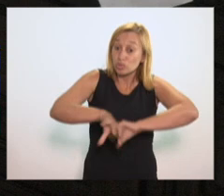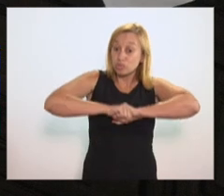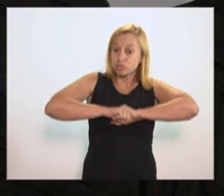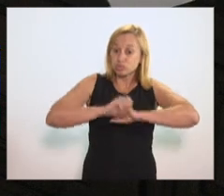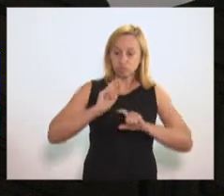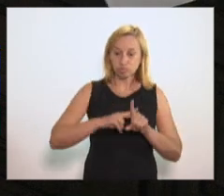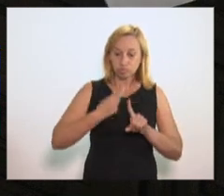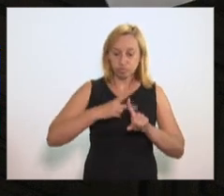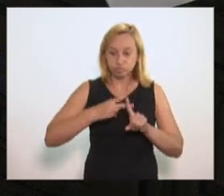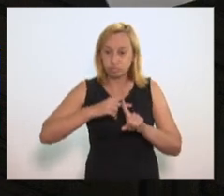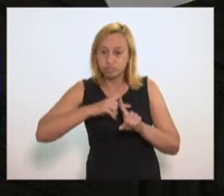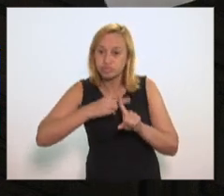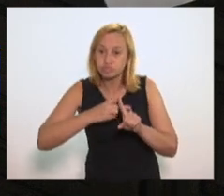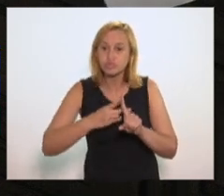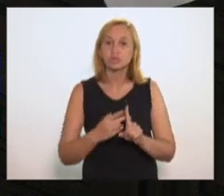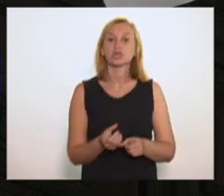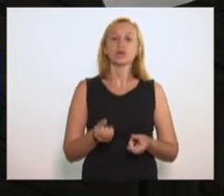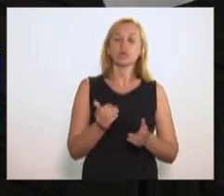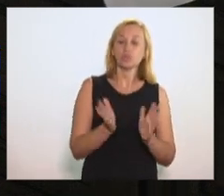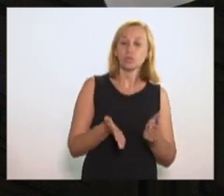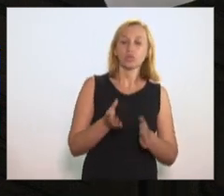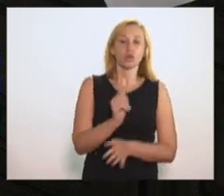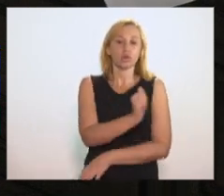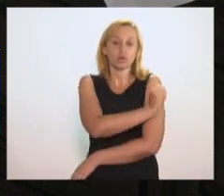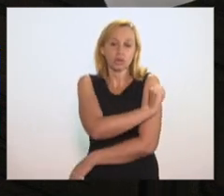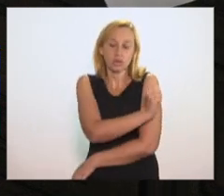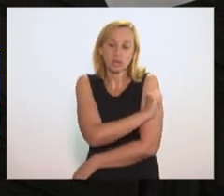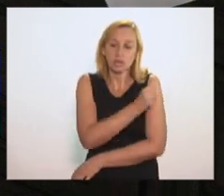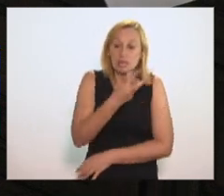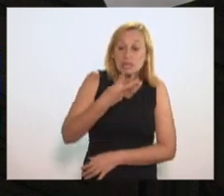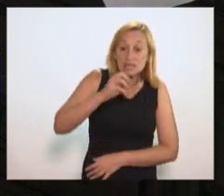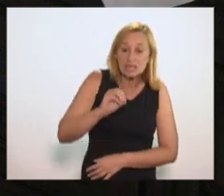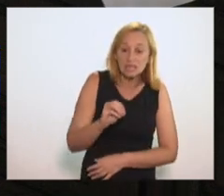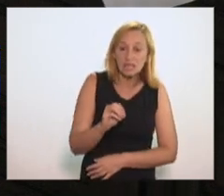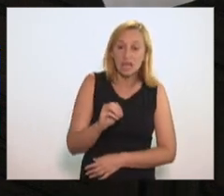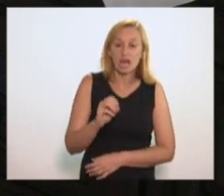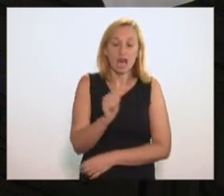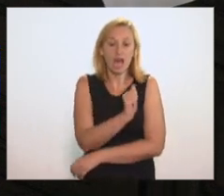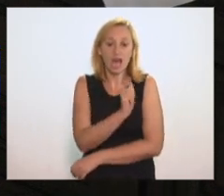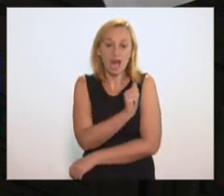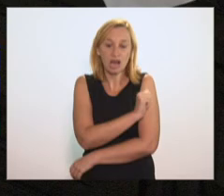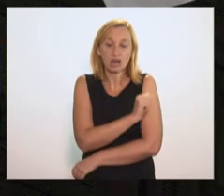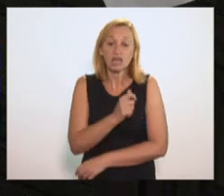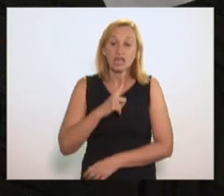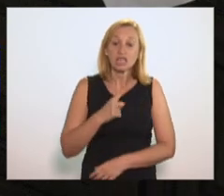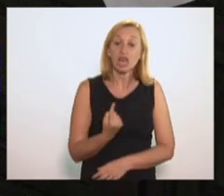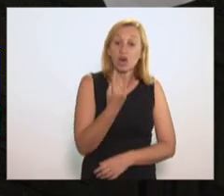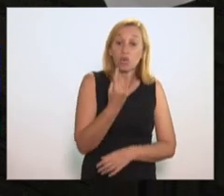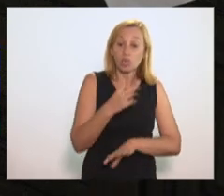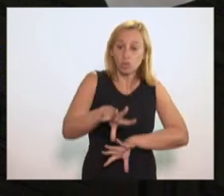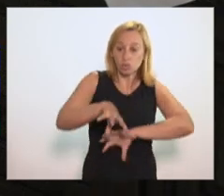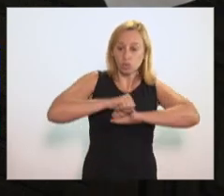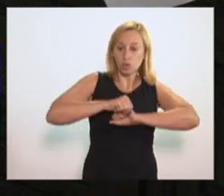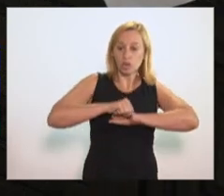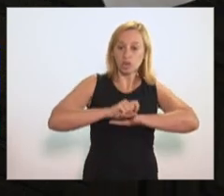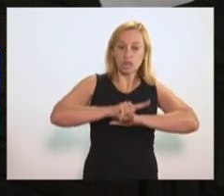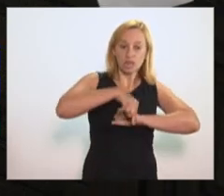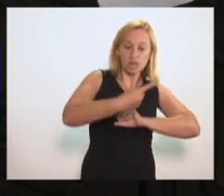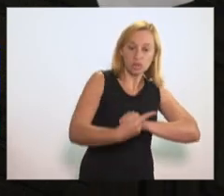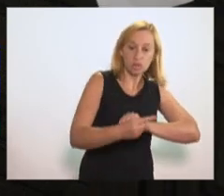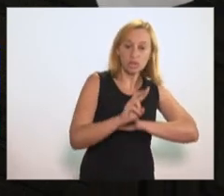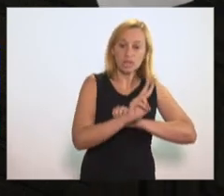uma turma com 30 alunos que tenha um infectado pode significar no dia seguinte nas semanas seguintes